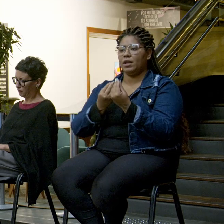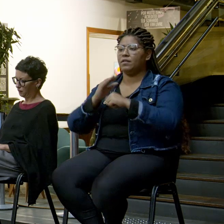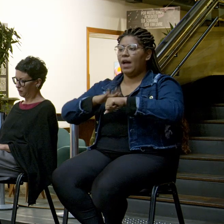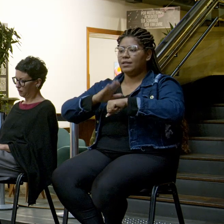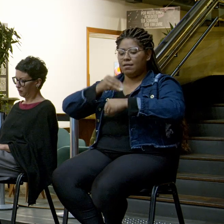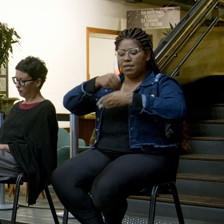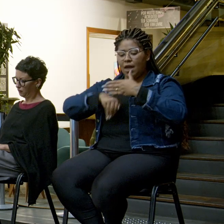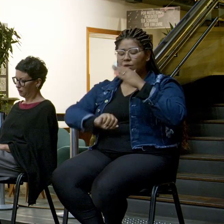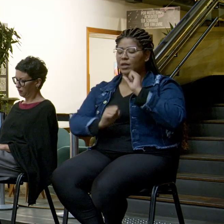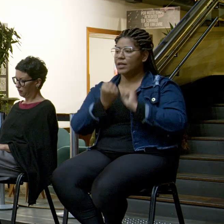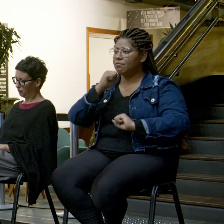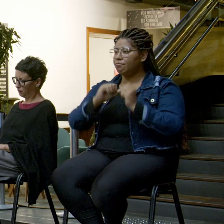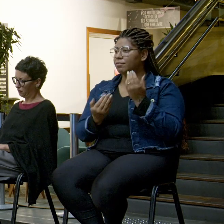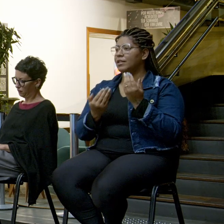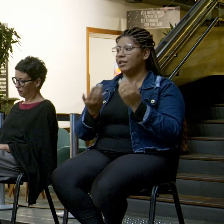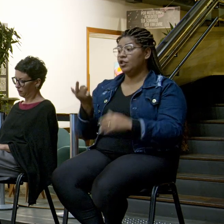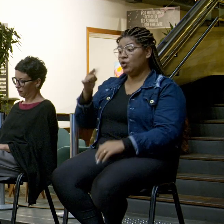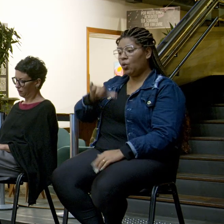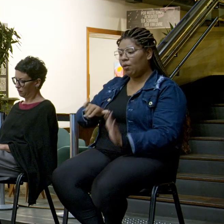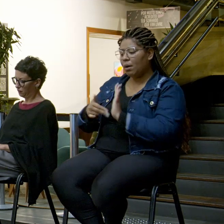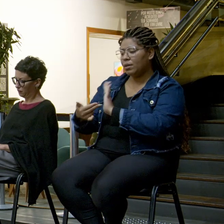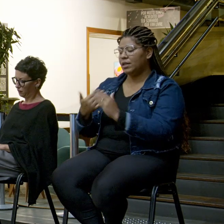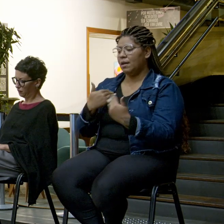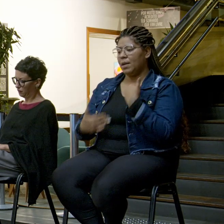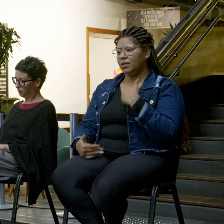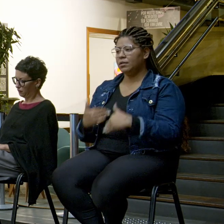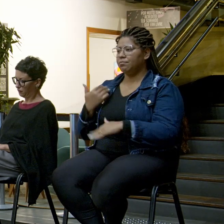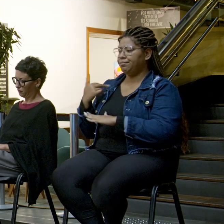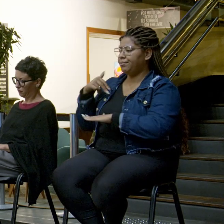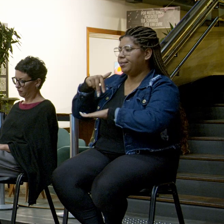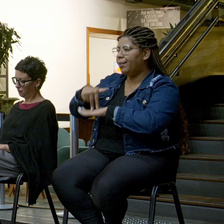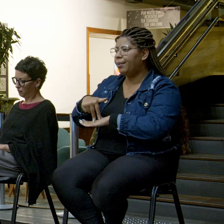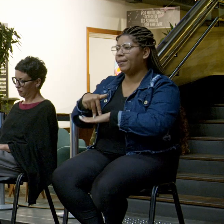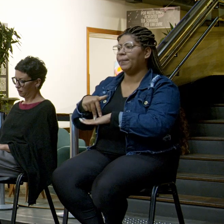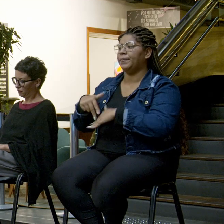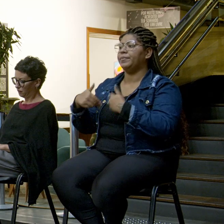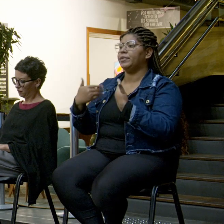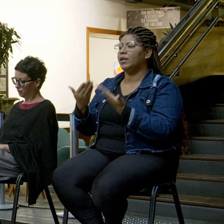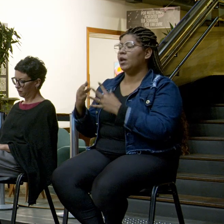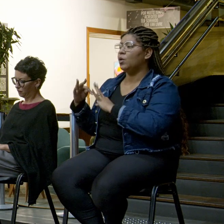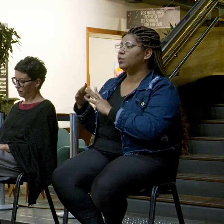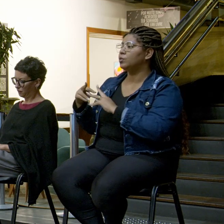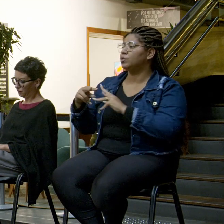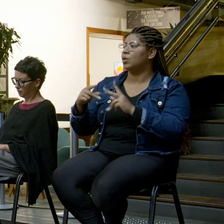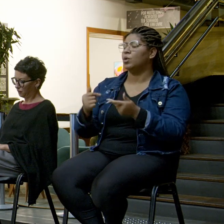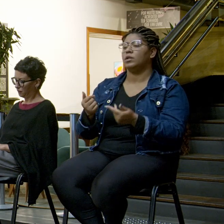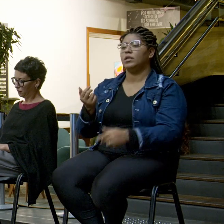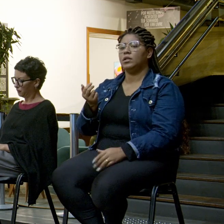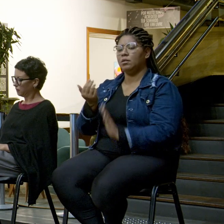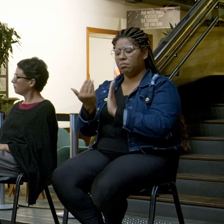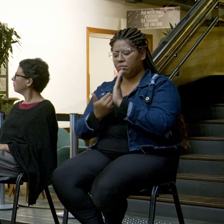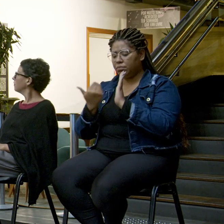trazer de volta esse corpo, de você reafirmar a presença desse corpo. Então, todo esse universo de estilo